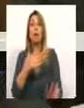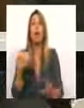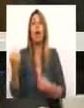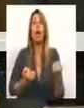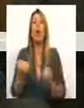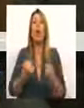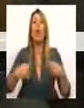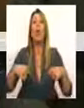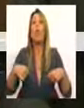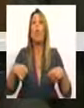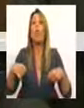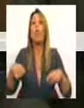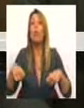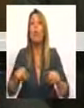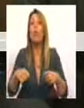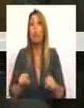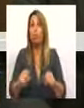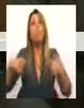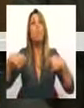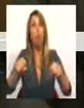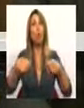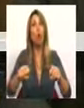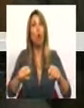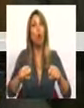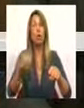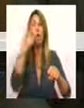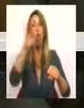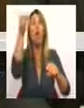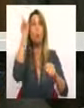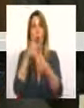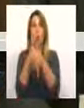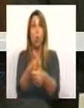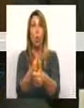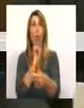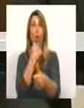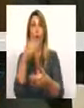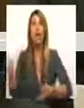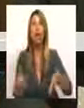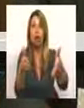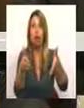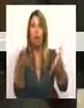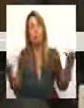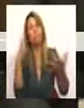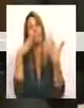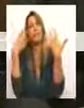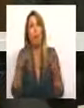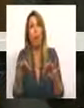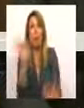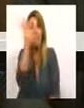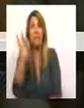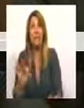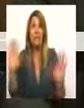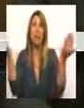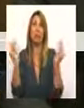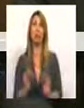num utilizados como princípio código da estrada naturalmente estes índices deixaria ou e viveríamos todos